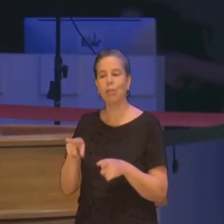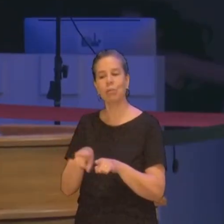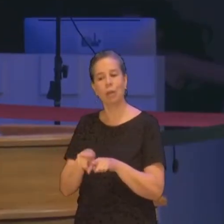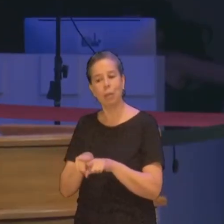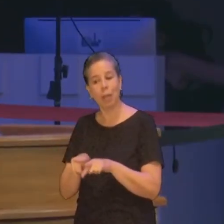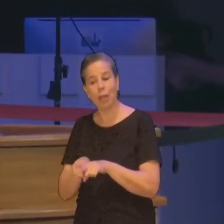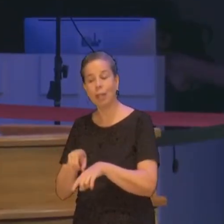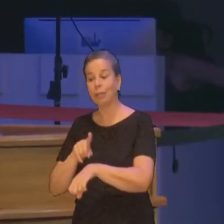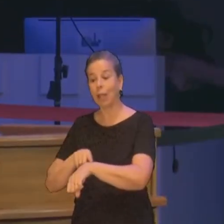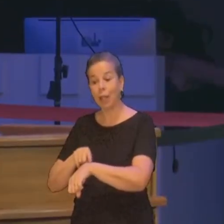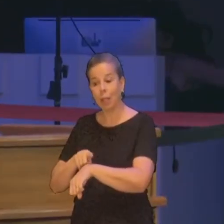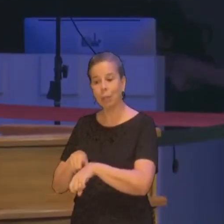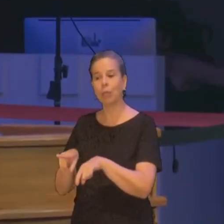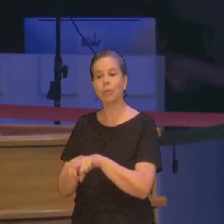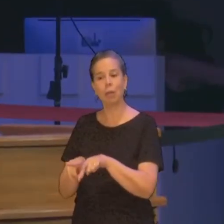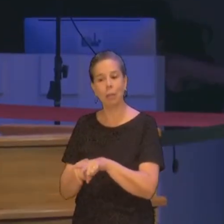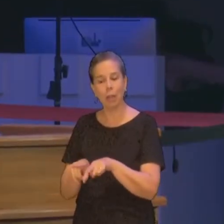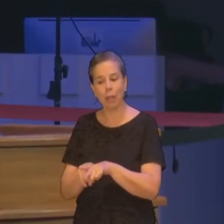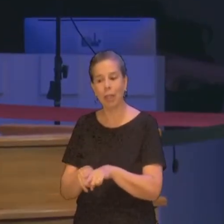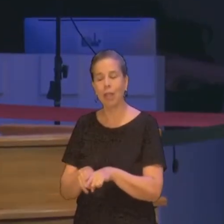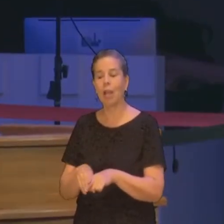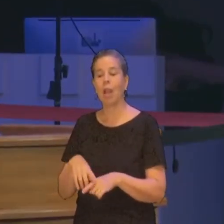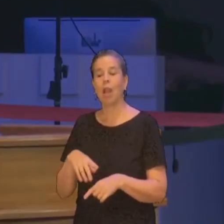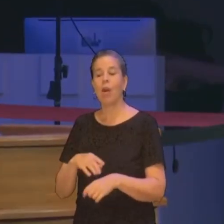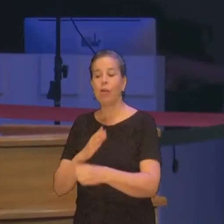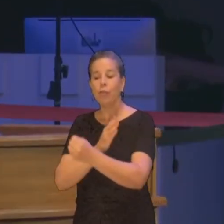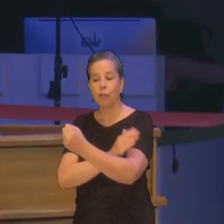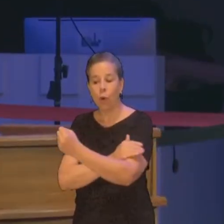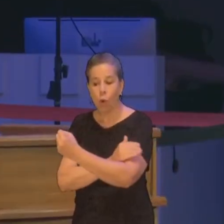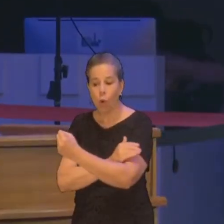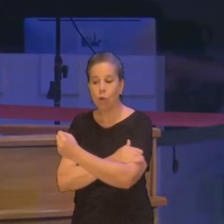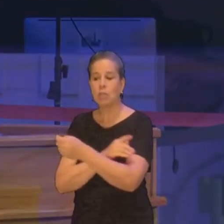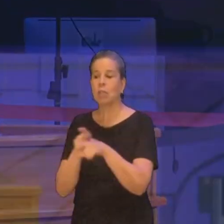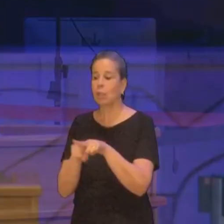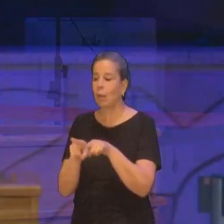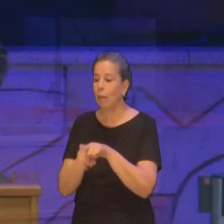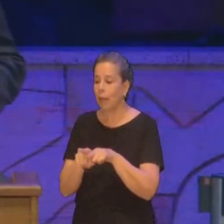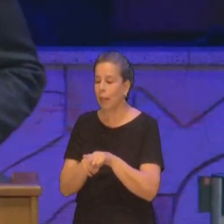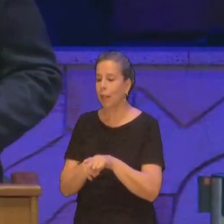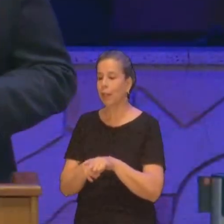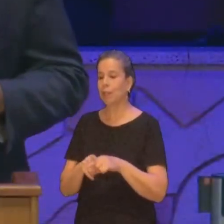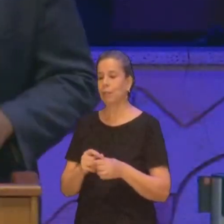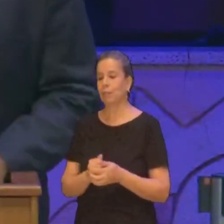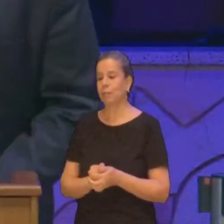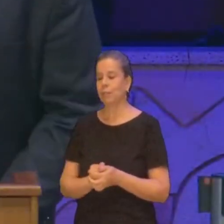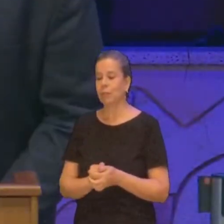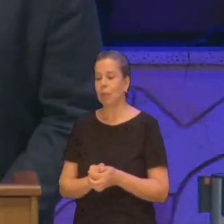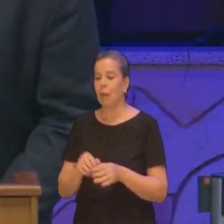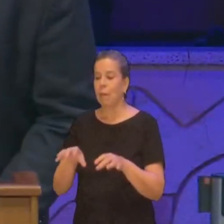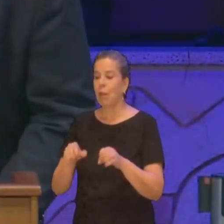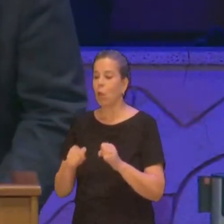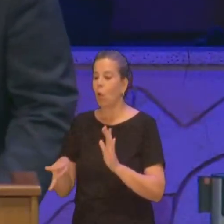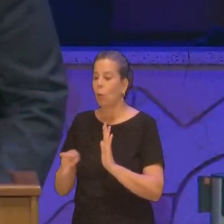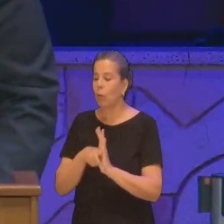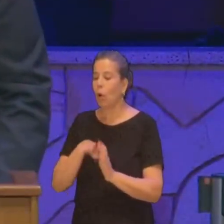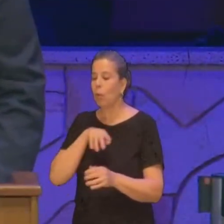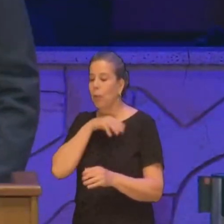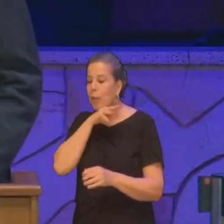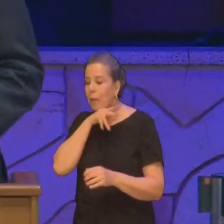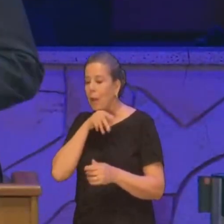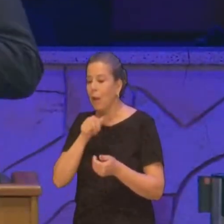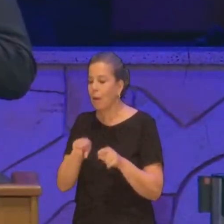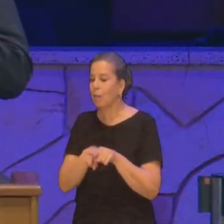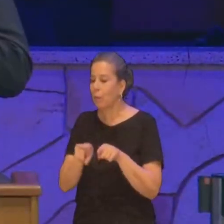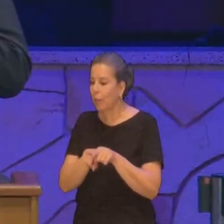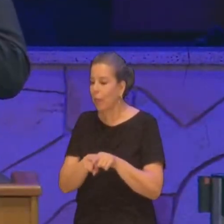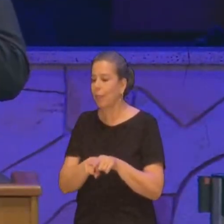gastou tempo, gastou força física. Ele cansou o seu animal que estava na jornada com ele.